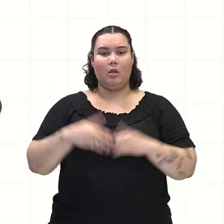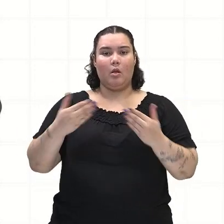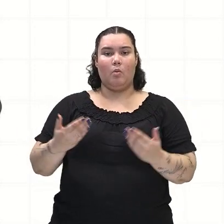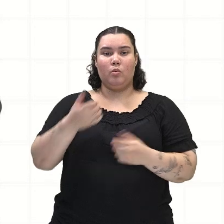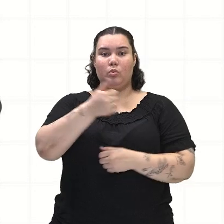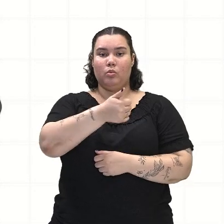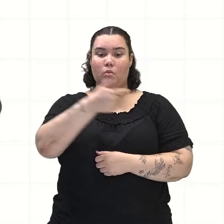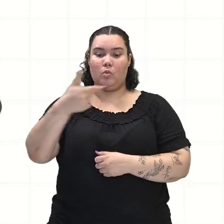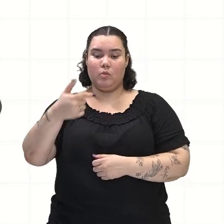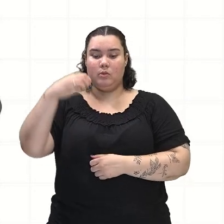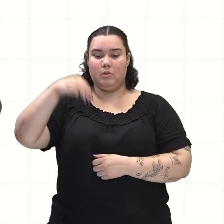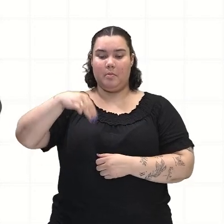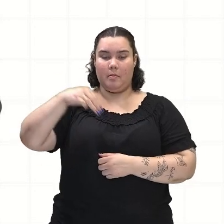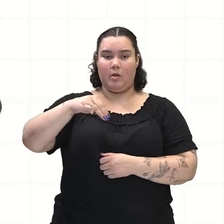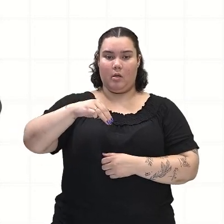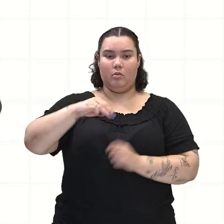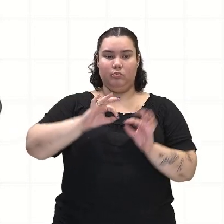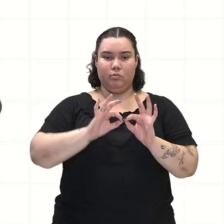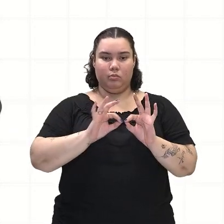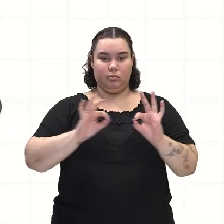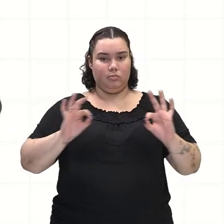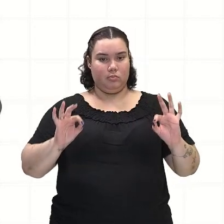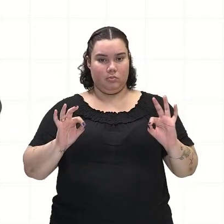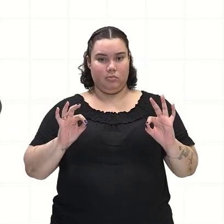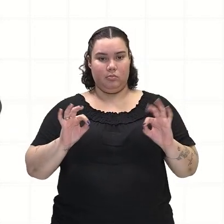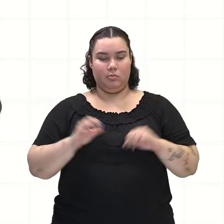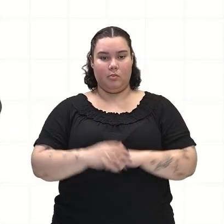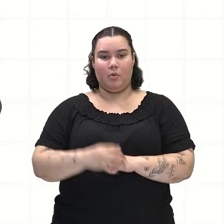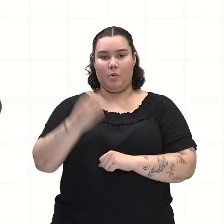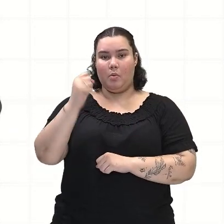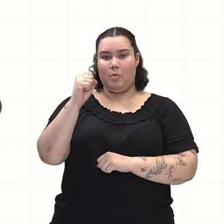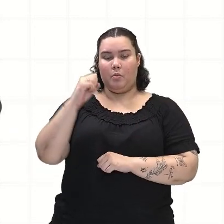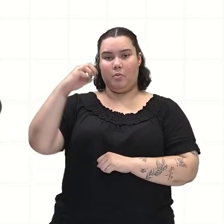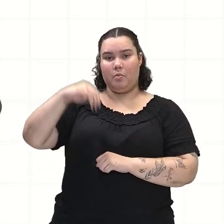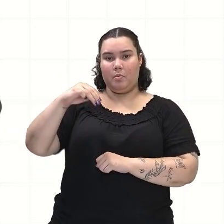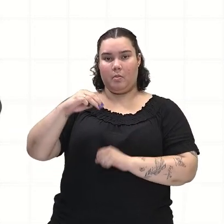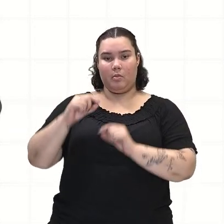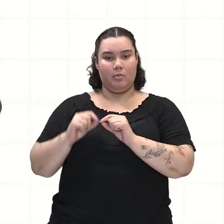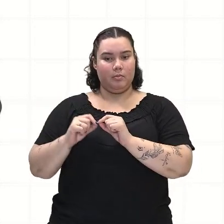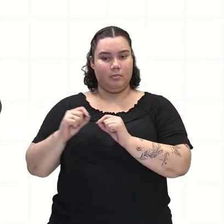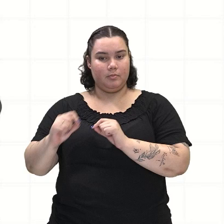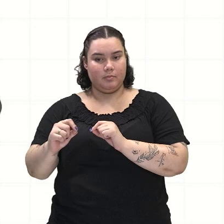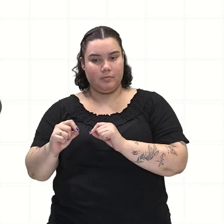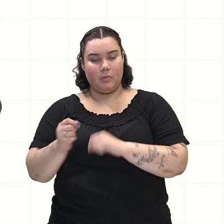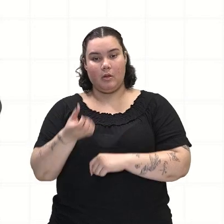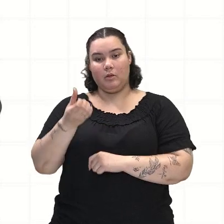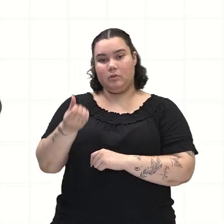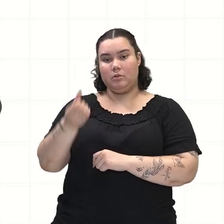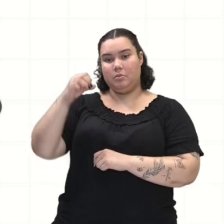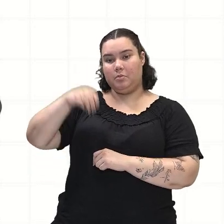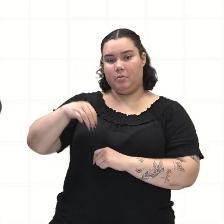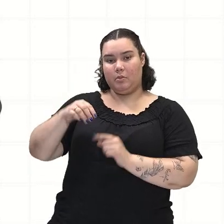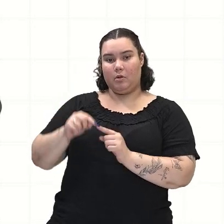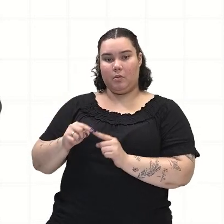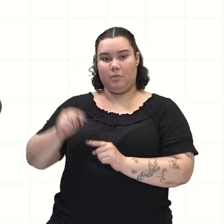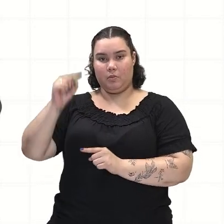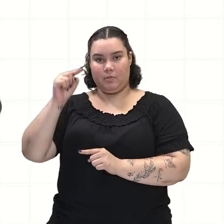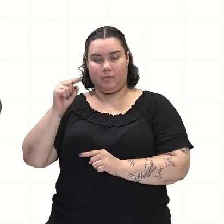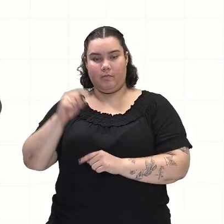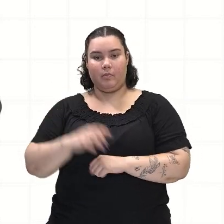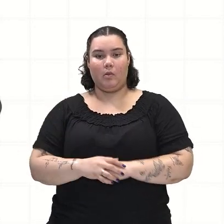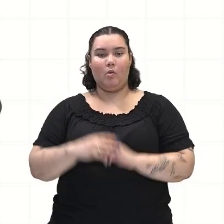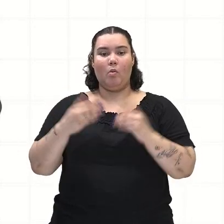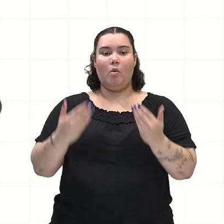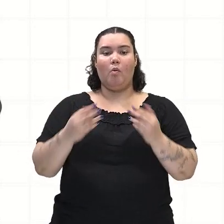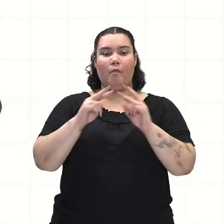12 metros de comprimento, 8 metros de largura e 6 metros de altura.